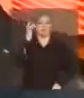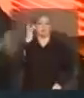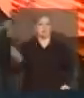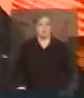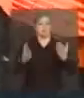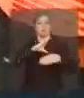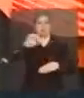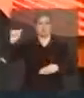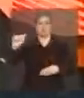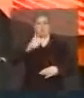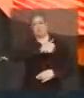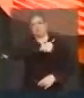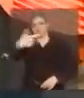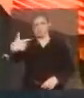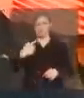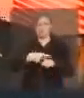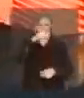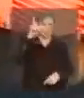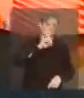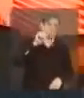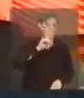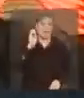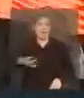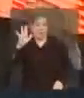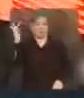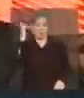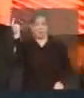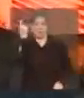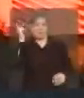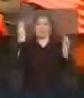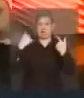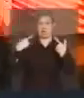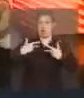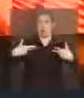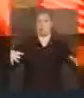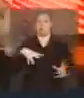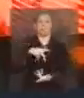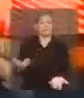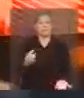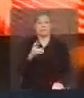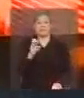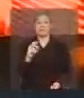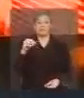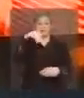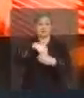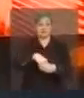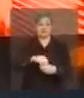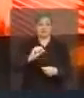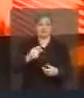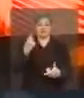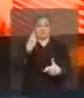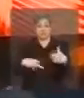que davam palpite em tudo, eles que sabiam a solução de todos os problemas da humanidade quando a crise era na América Central.